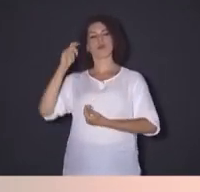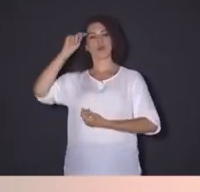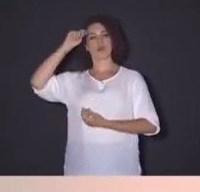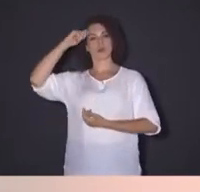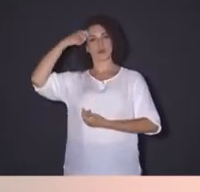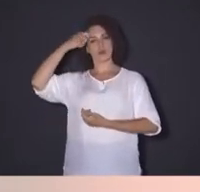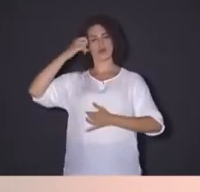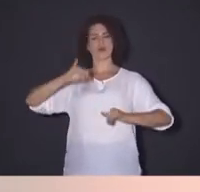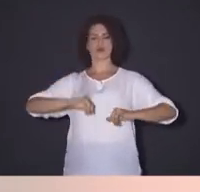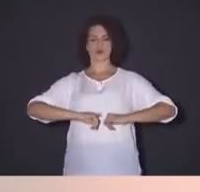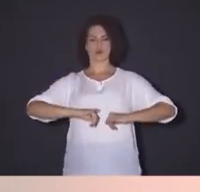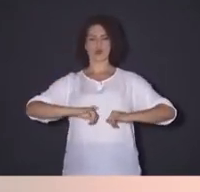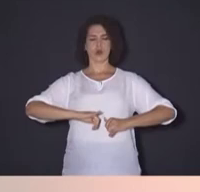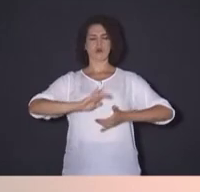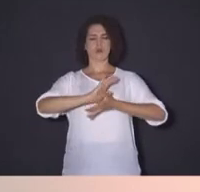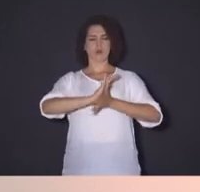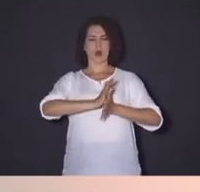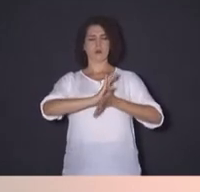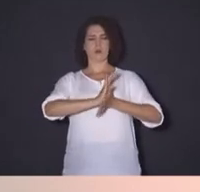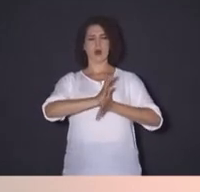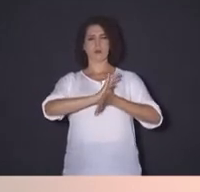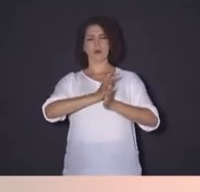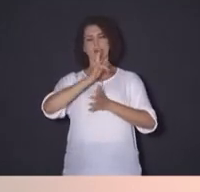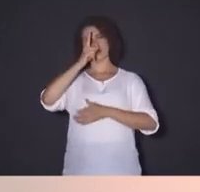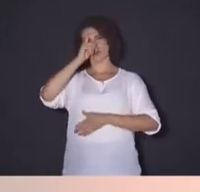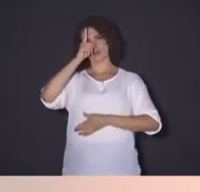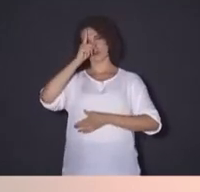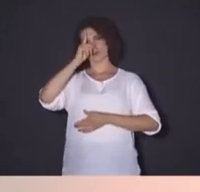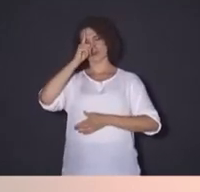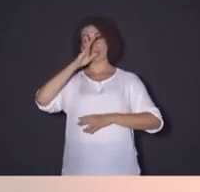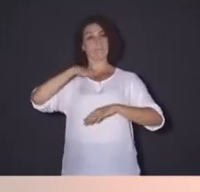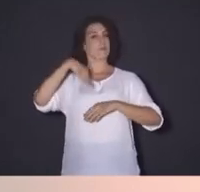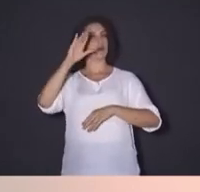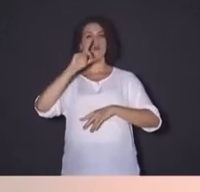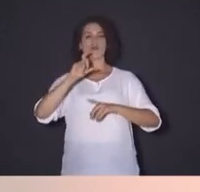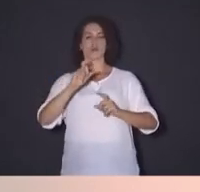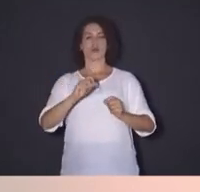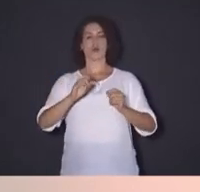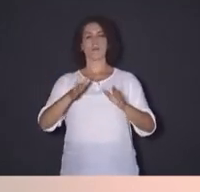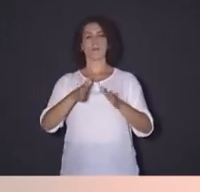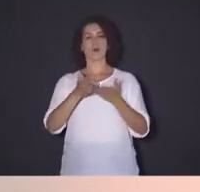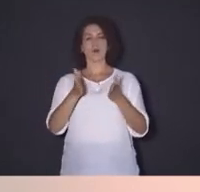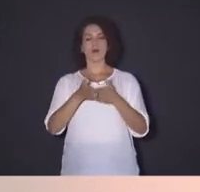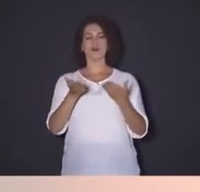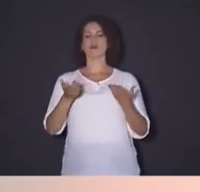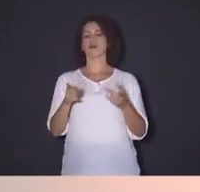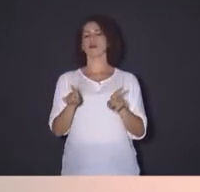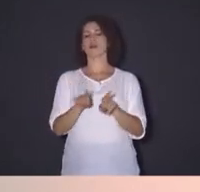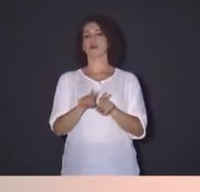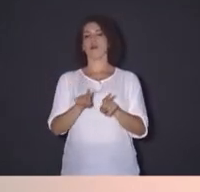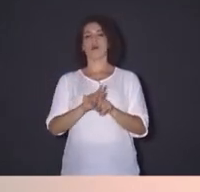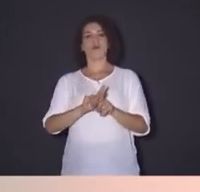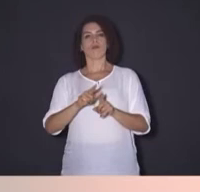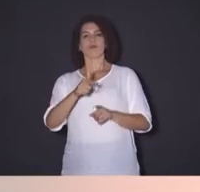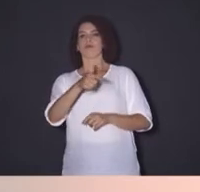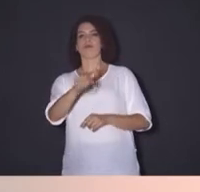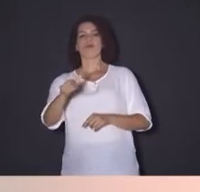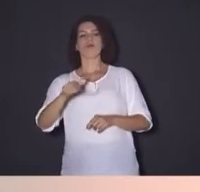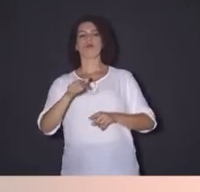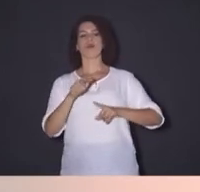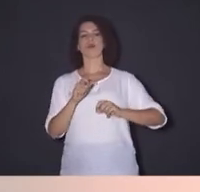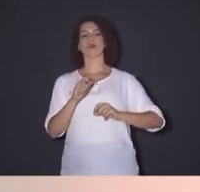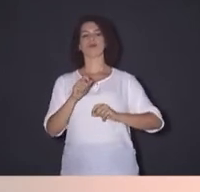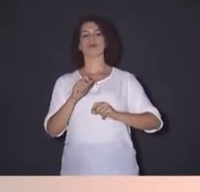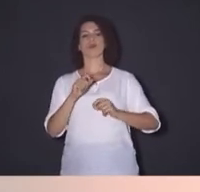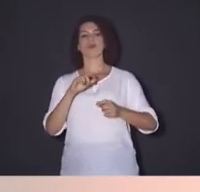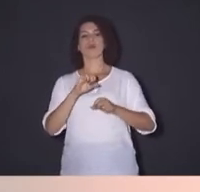eles já sofrer racismo diariamente, e ainda mais os de periferia, eles não têm essa oportunidade que nós estamos tentando trazer